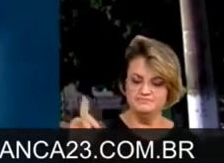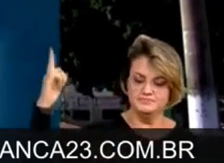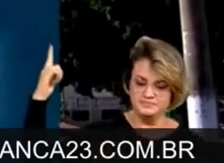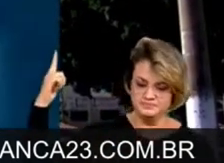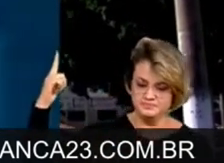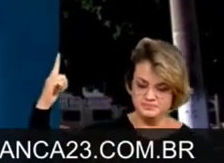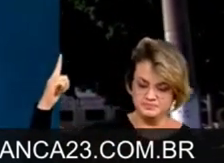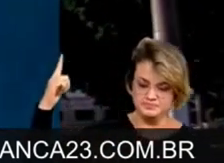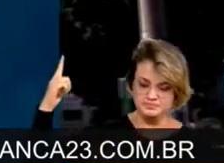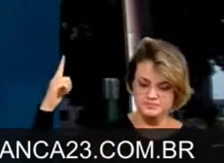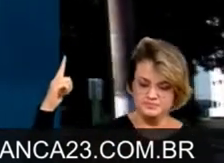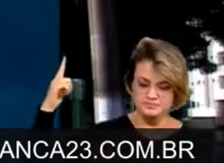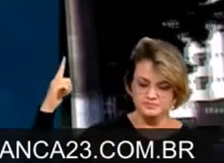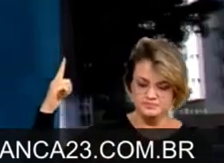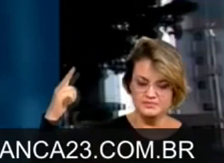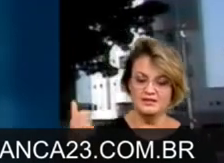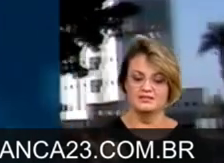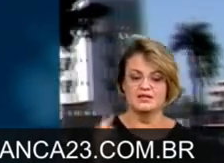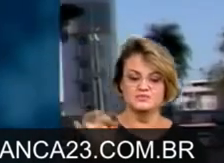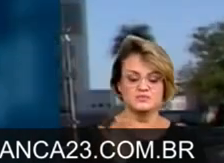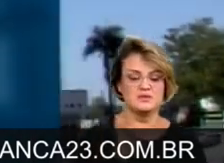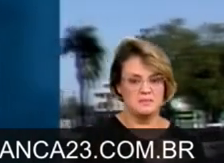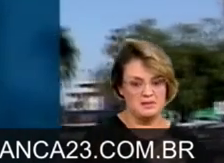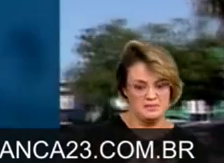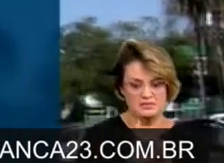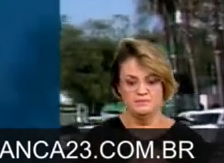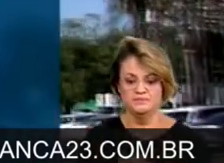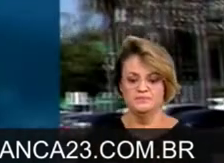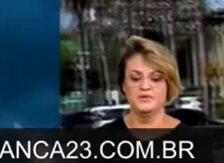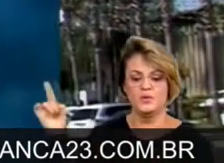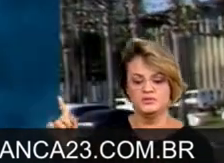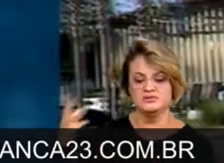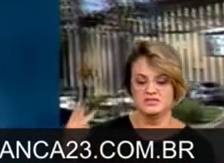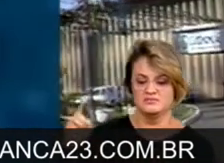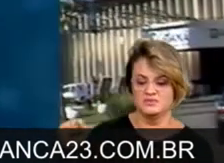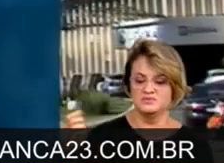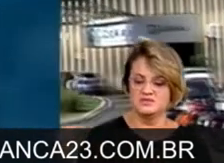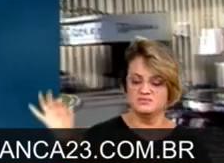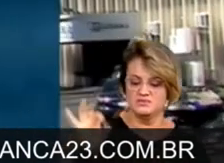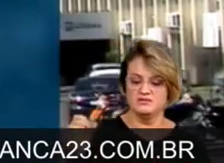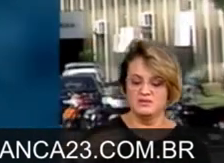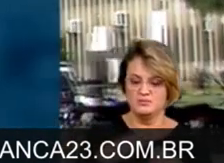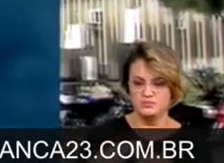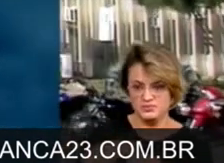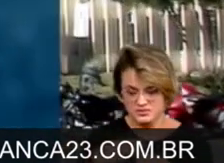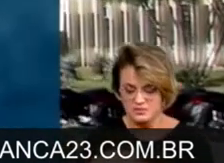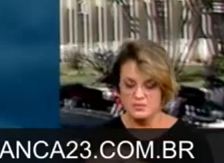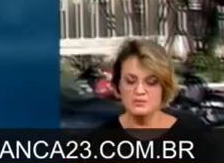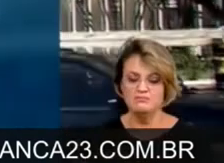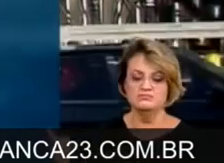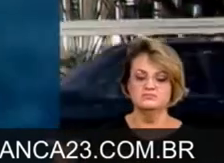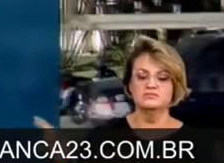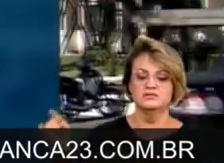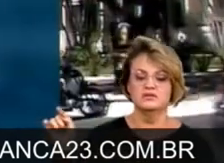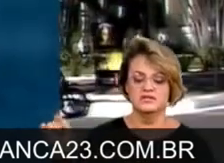146 bilhões de reais, 10% para as capitais, outros 3,6% a municípios do interior com mais